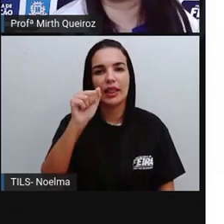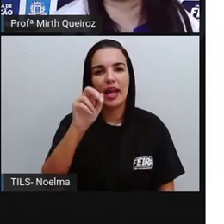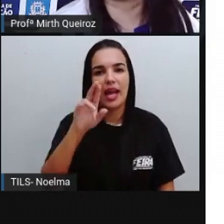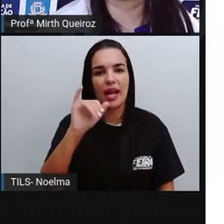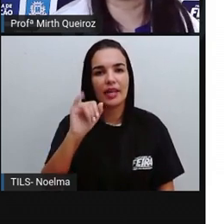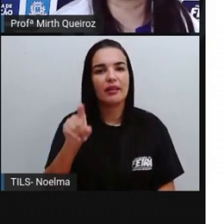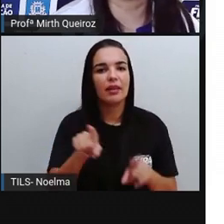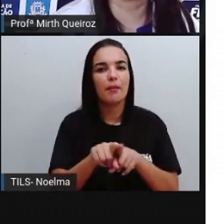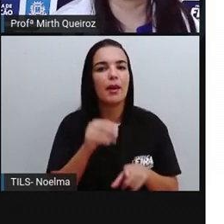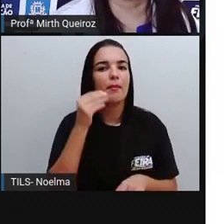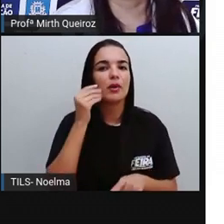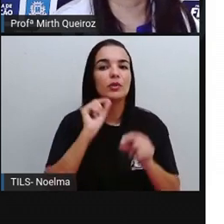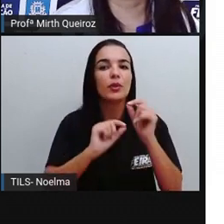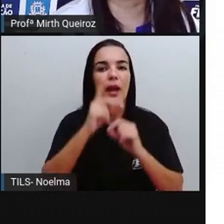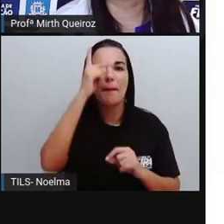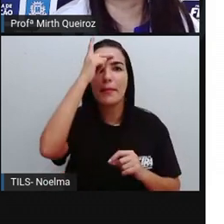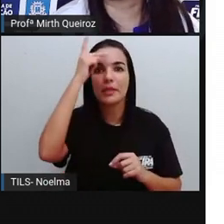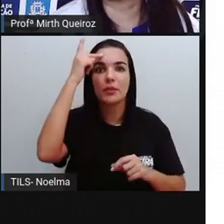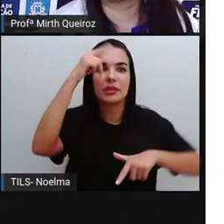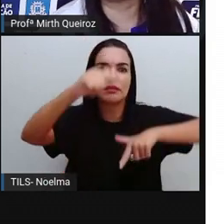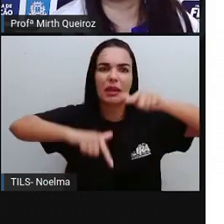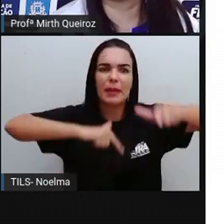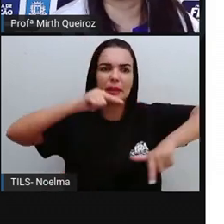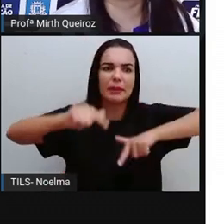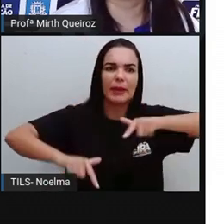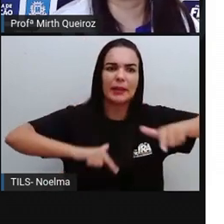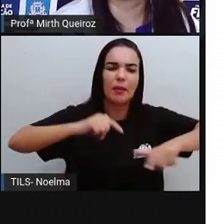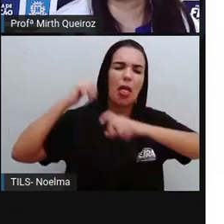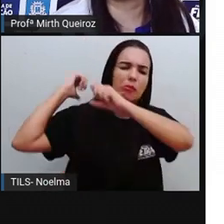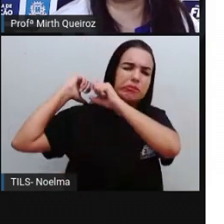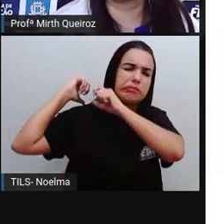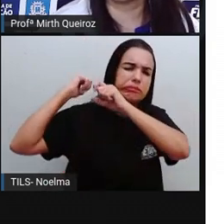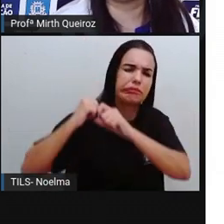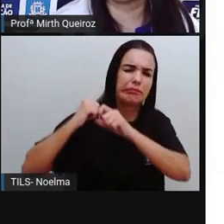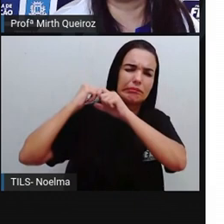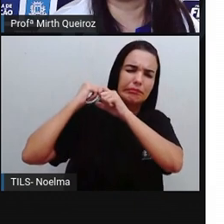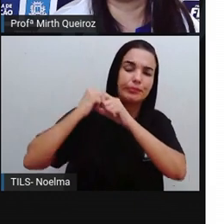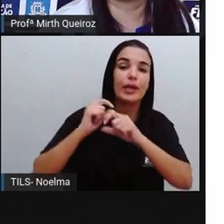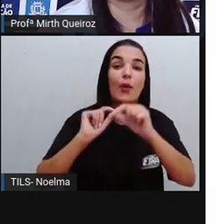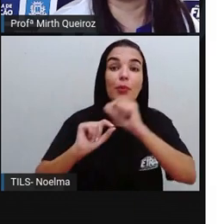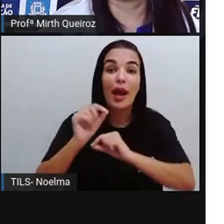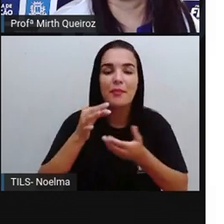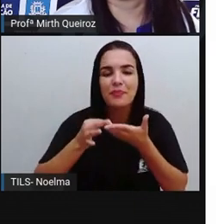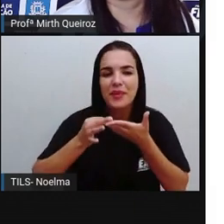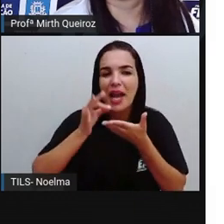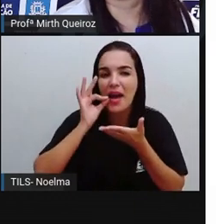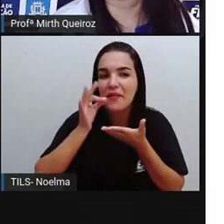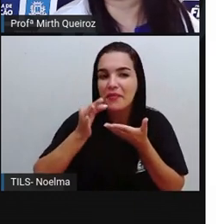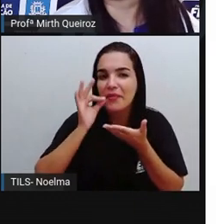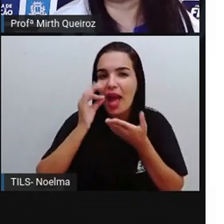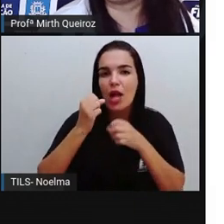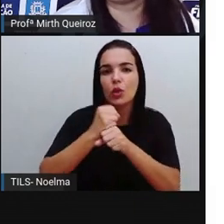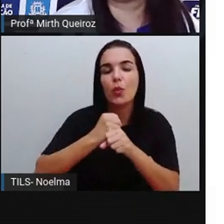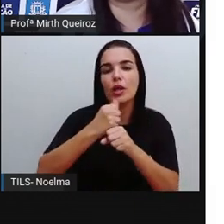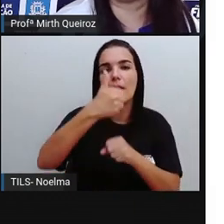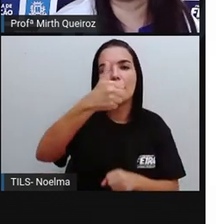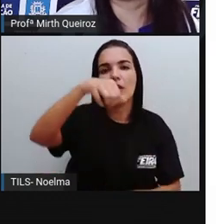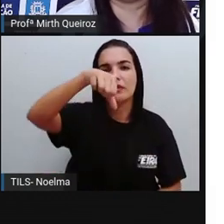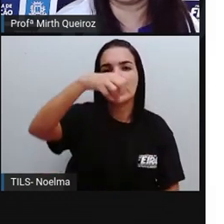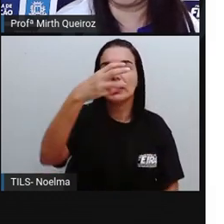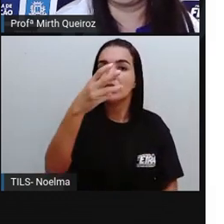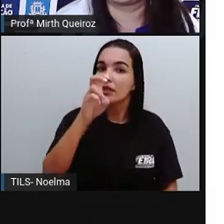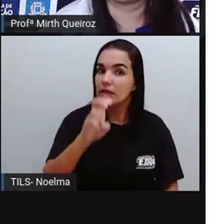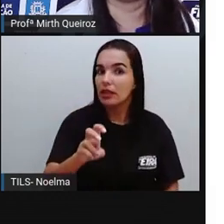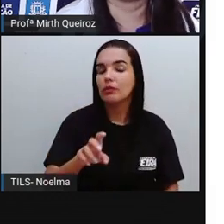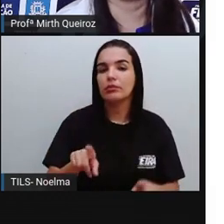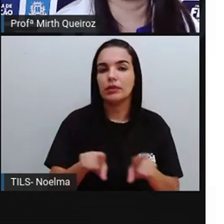trabalhadores no café. A gente pode ver as plantações logo ao fundo, muita gente trabalhando aí na colheita, né,